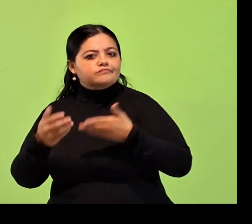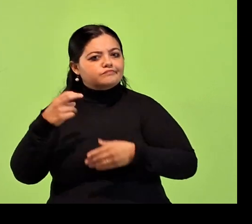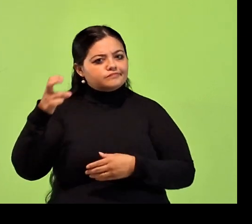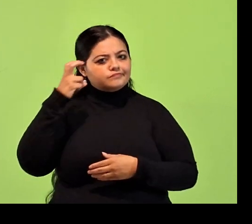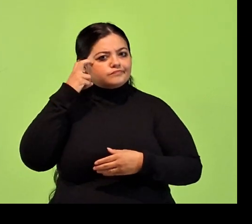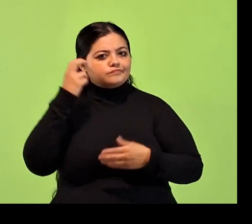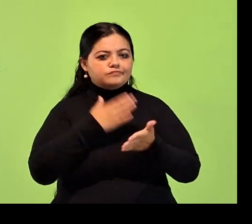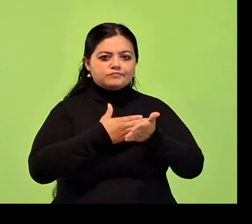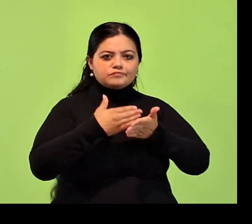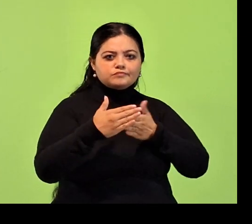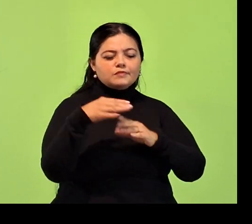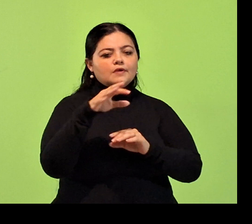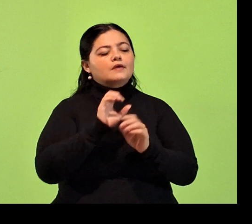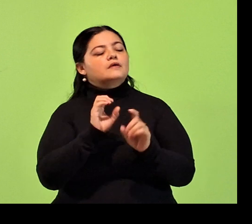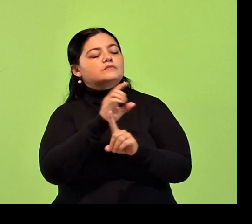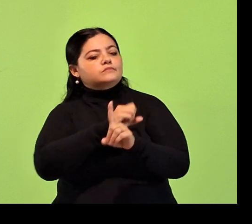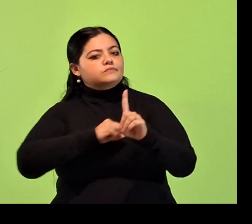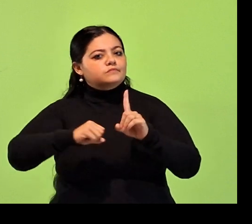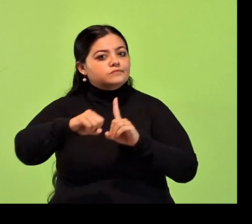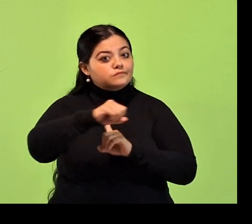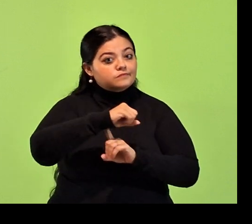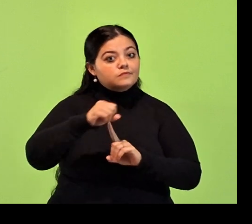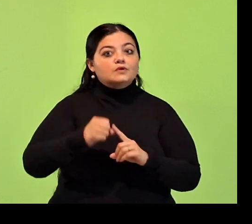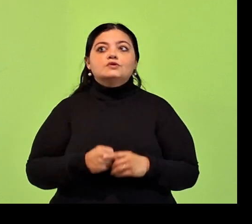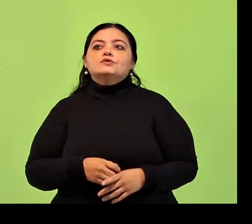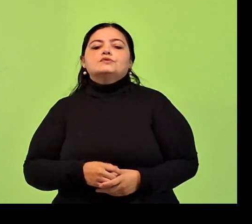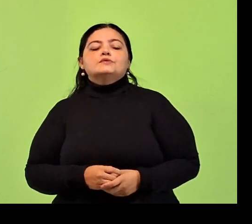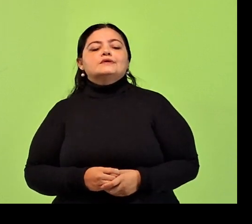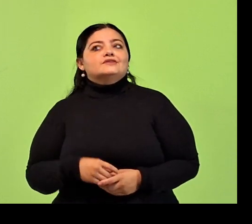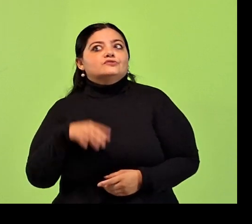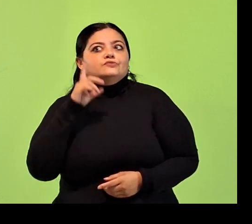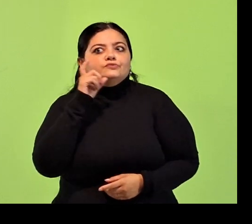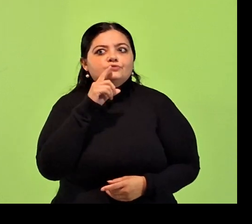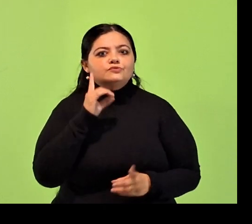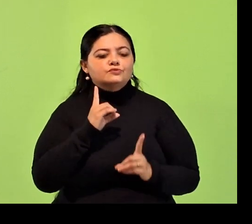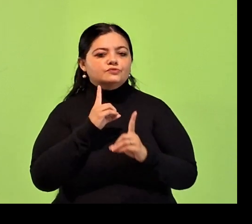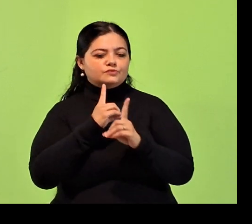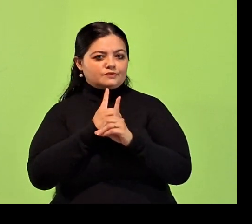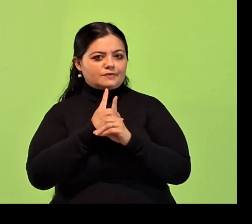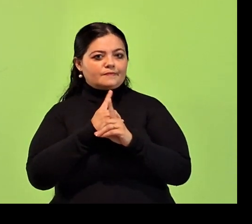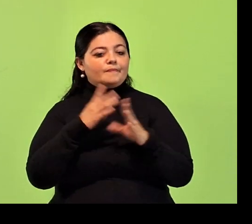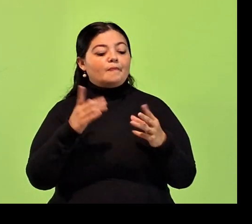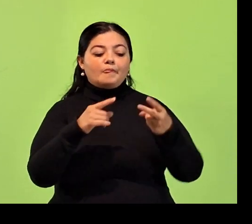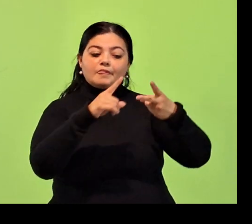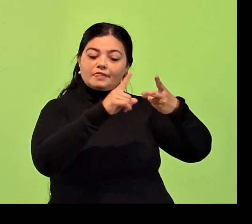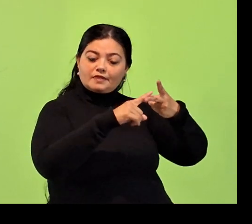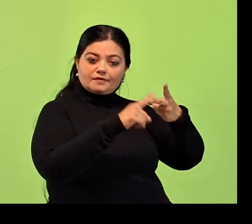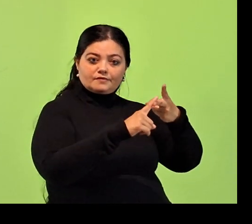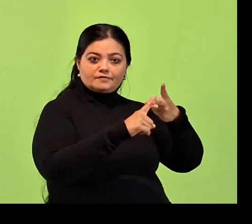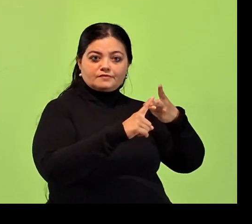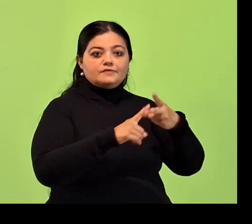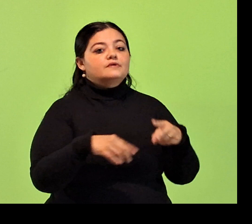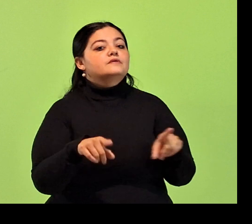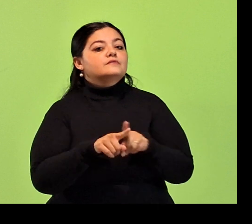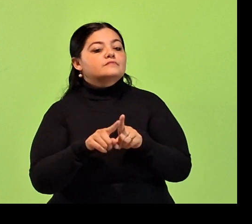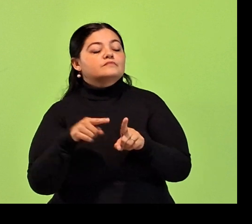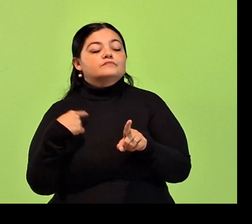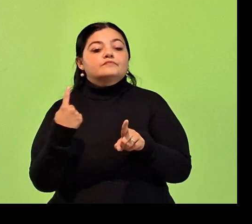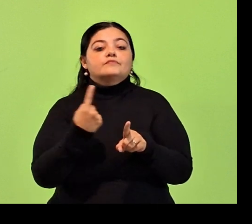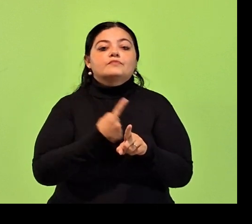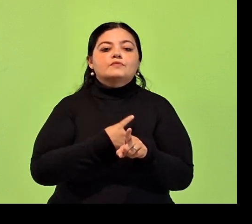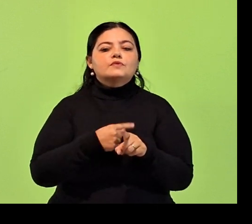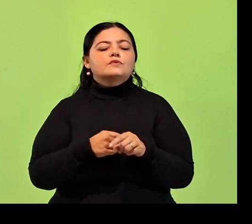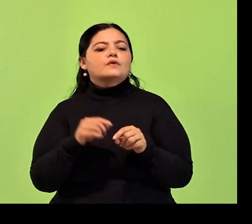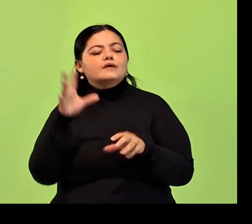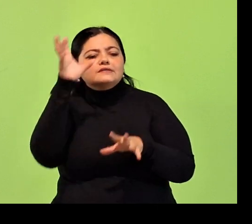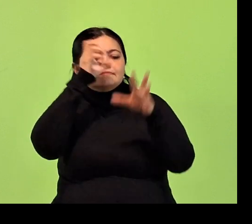que surgem em classes sociais e contextos raciais muito distintos. Na unidade 2, abordamos as concepções